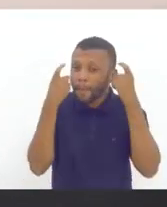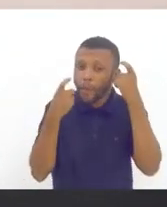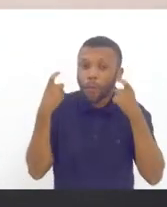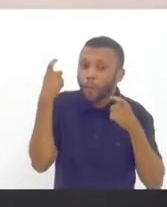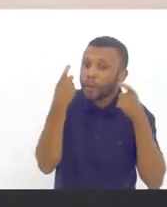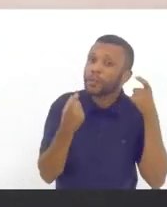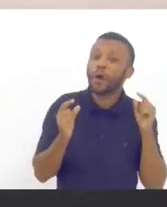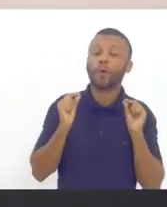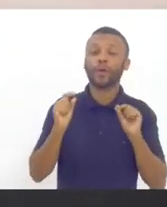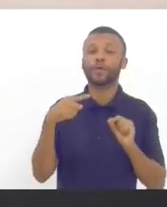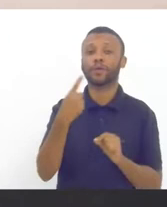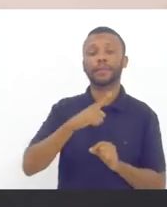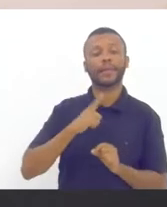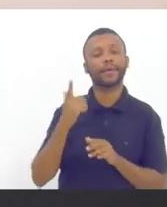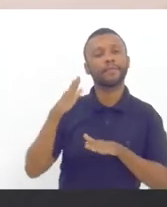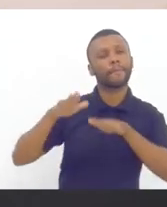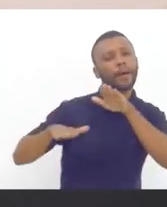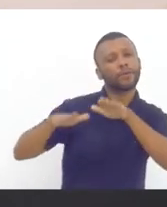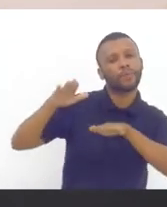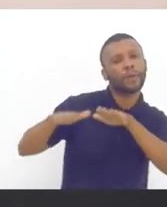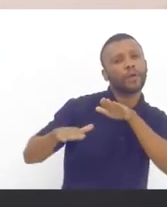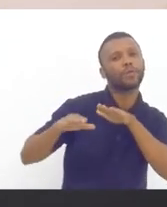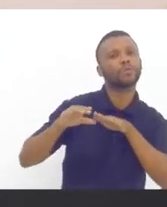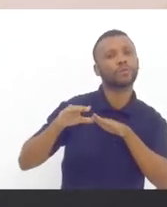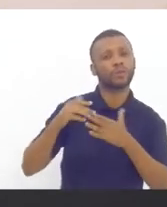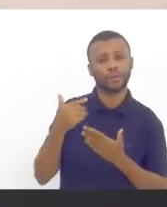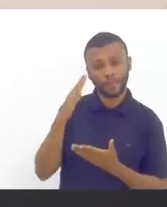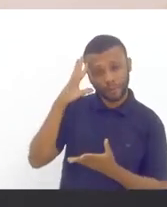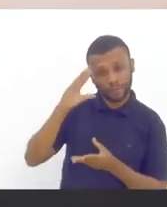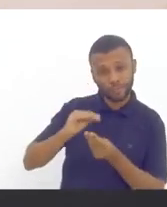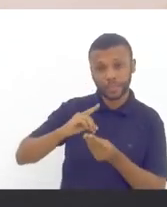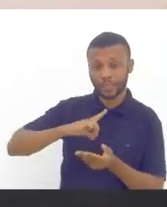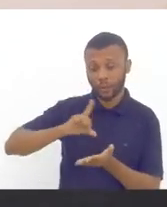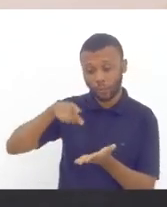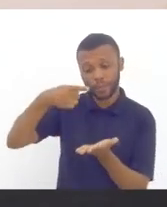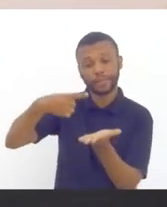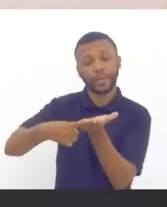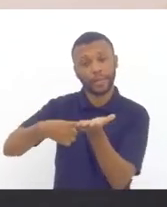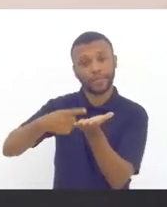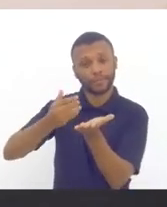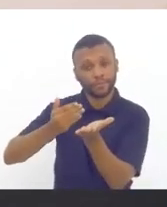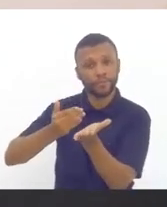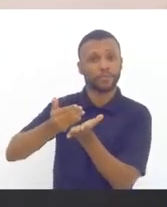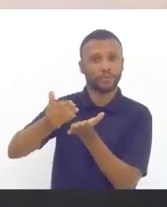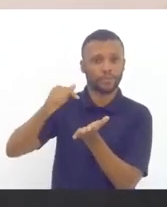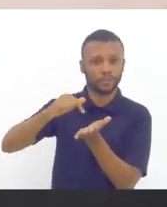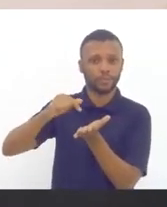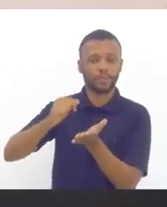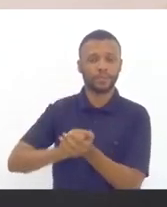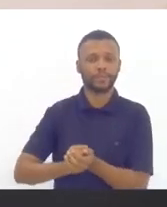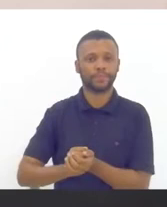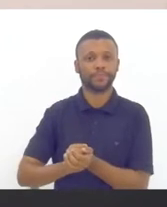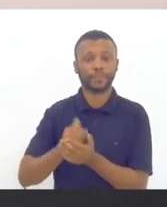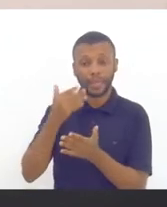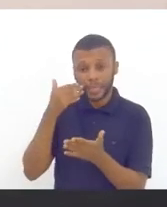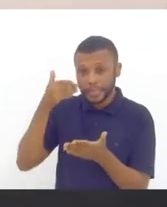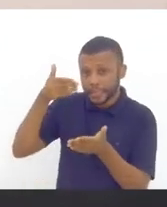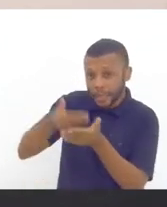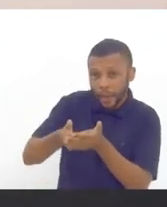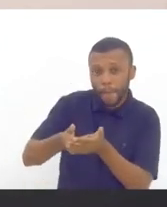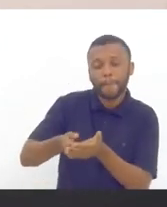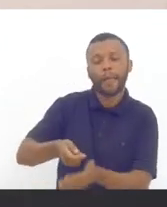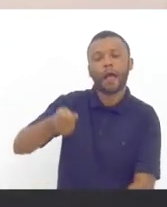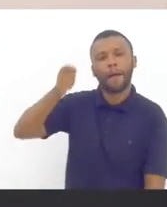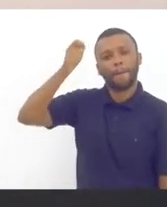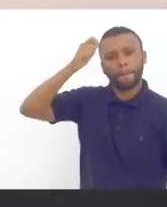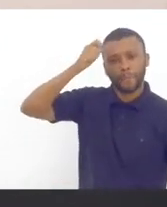aí, no meu entendimento, uma data marco, que é uma guilhotina, para bater o martelo